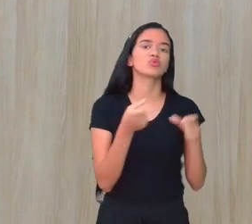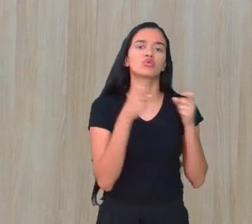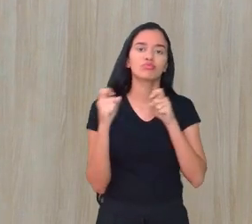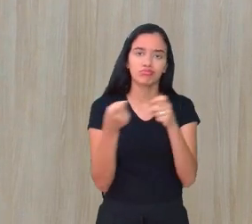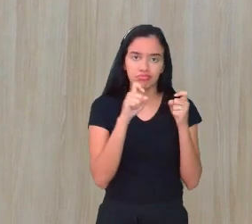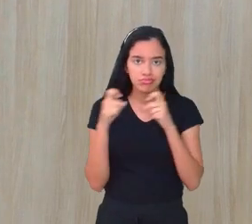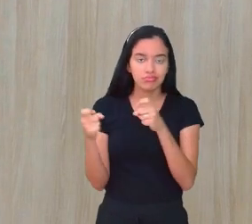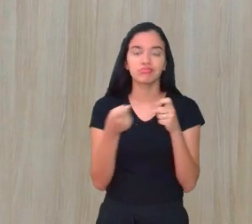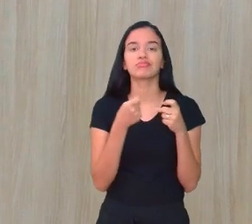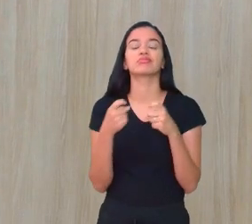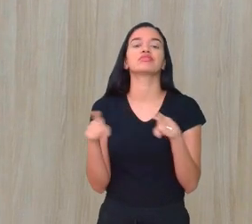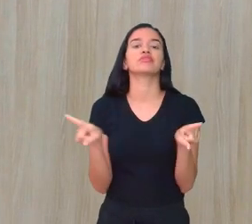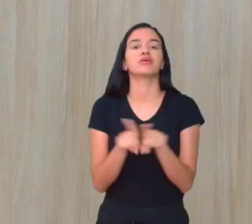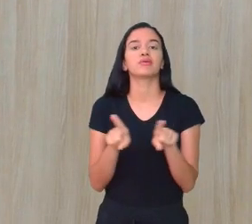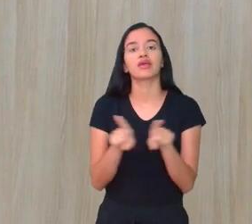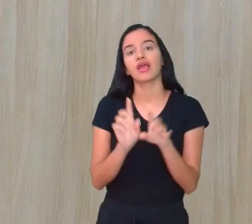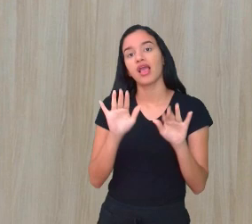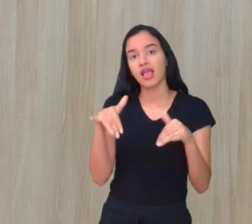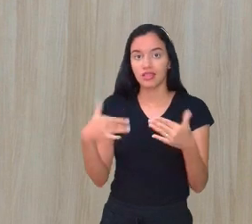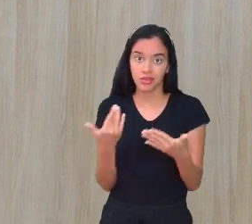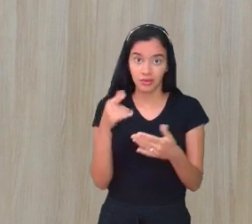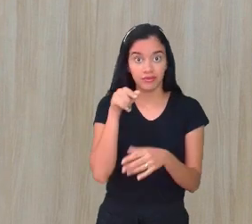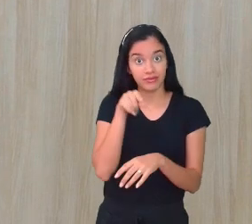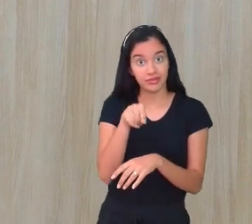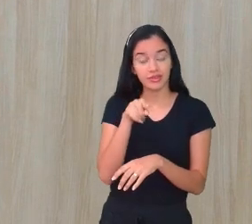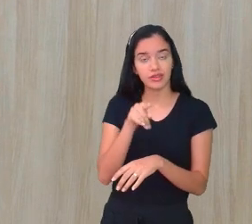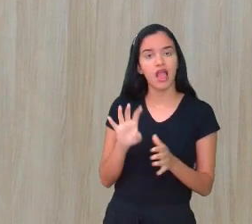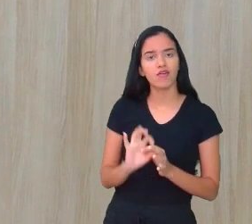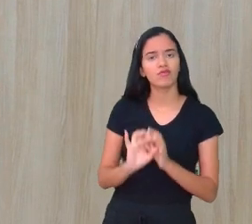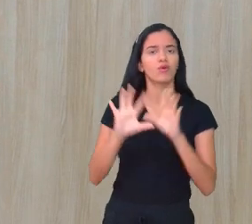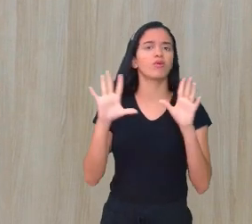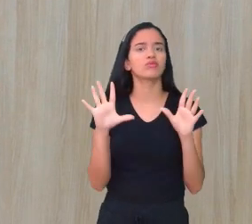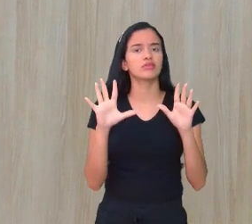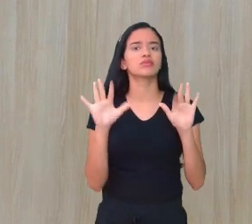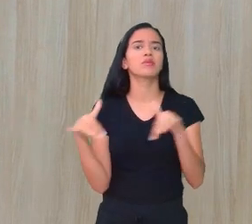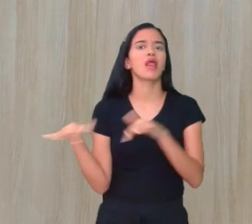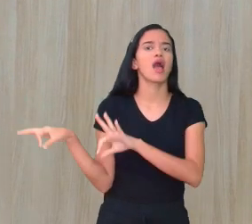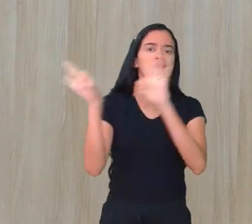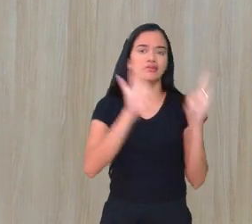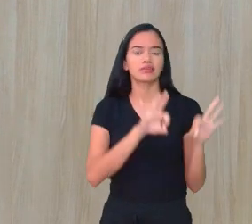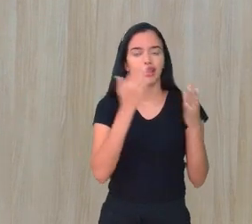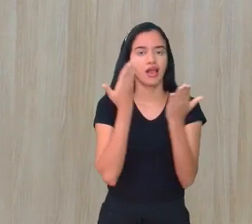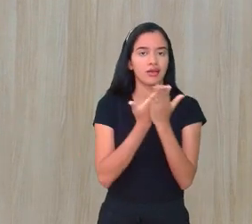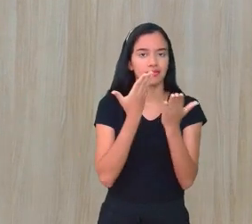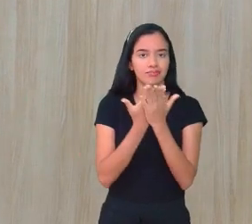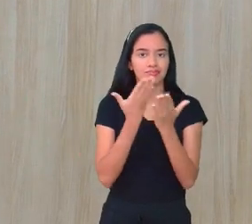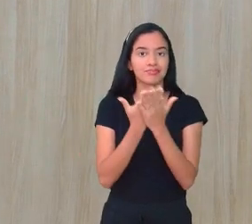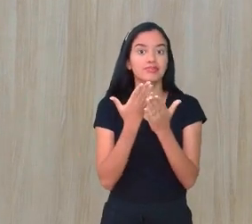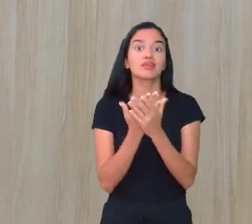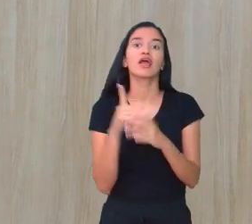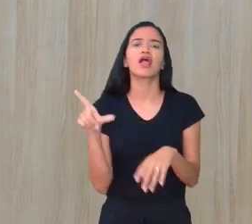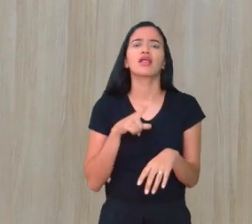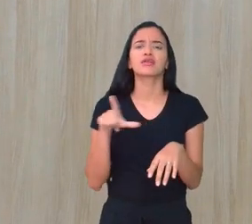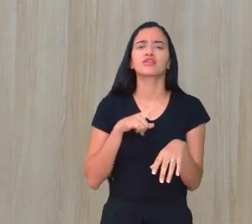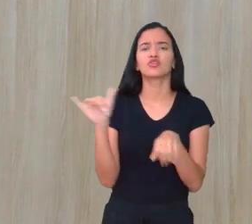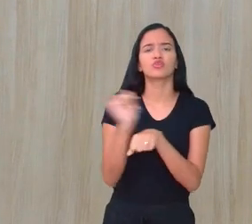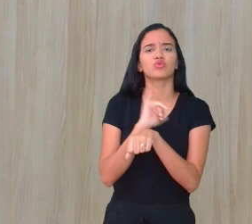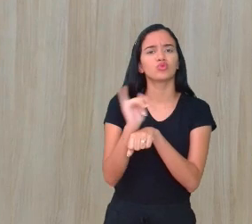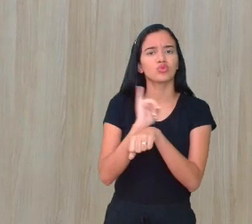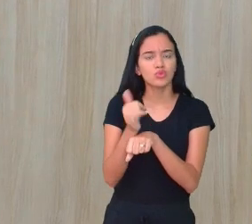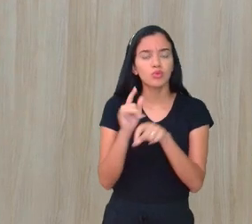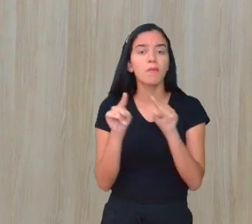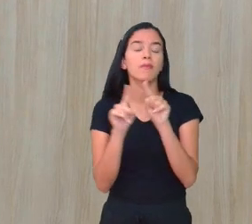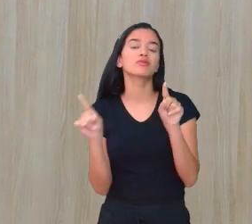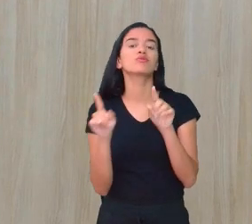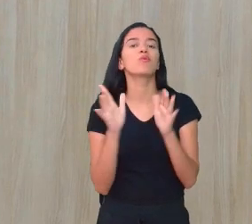discutindo. Então, fiquem aí à vontade para assistir essa aula, que está no YouTube, mas também está